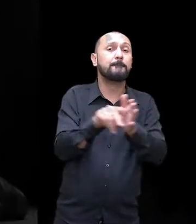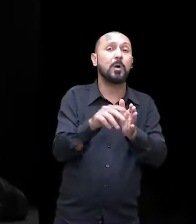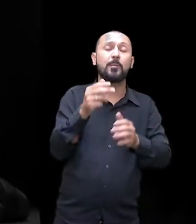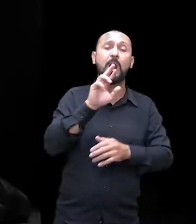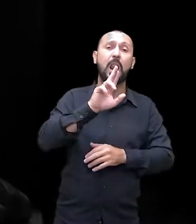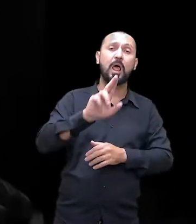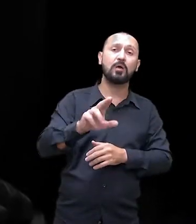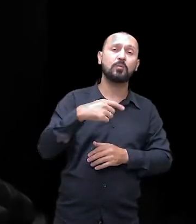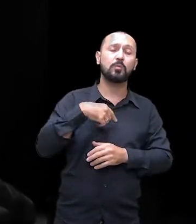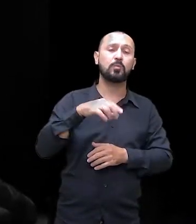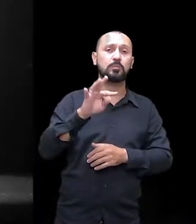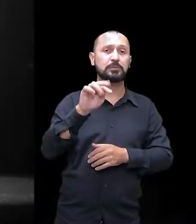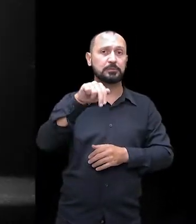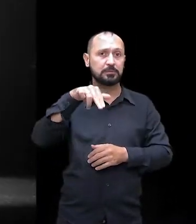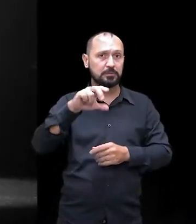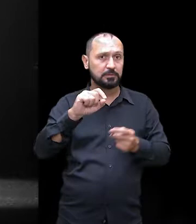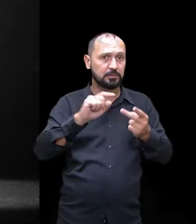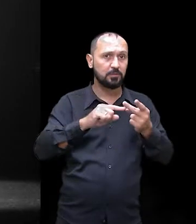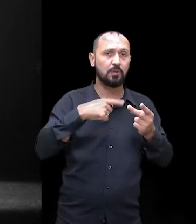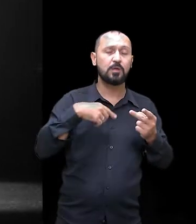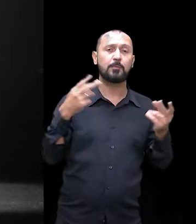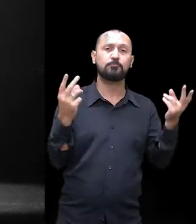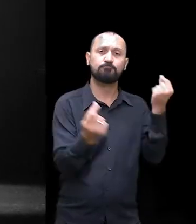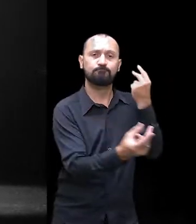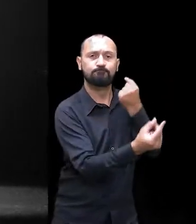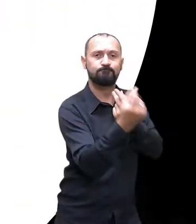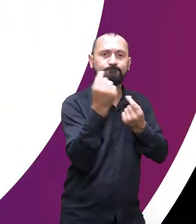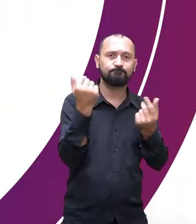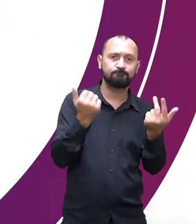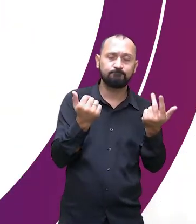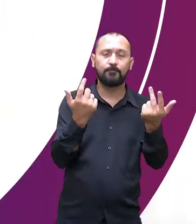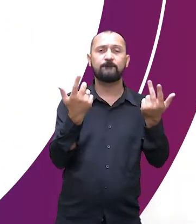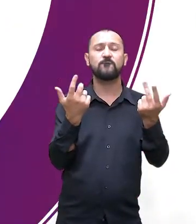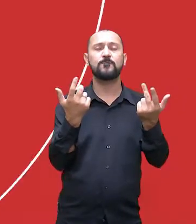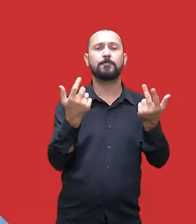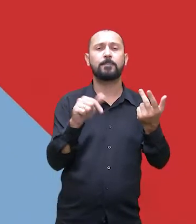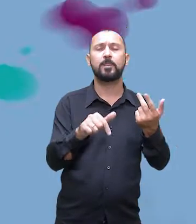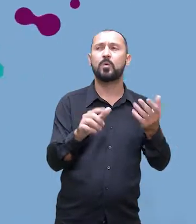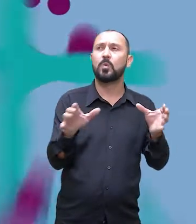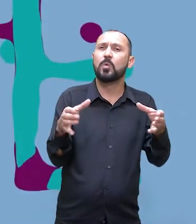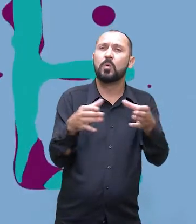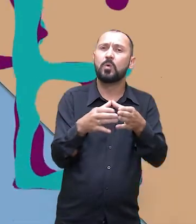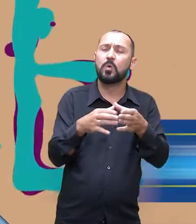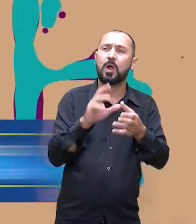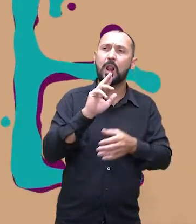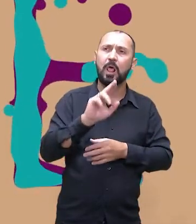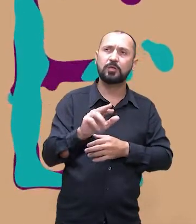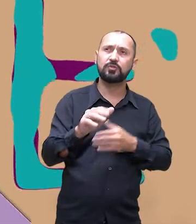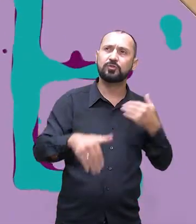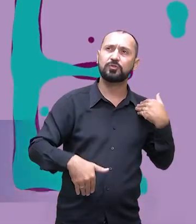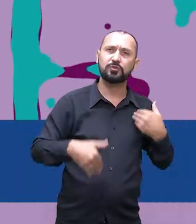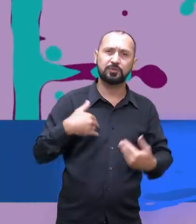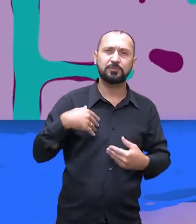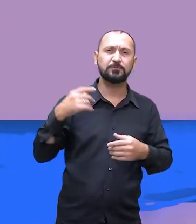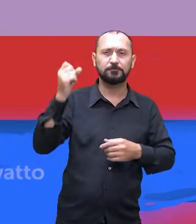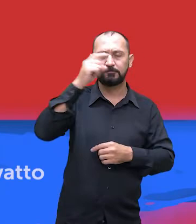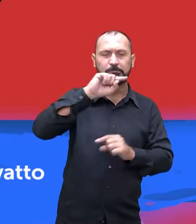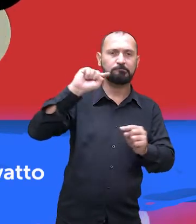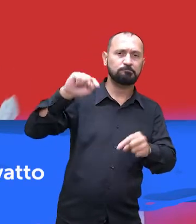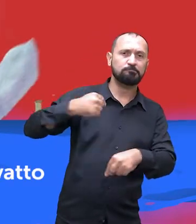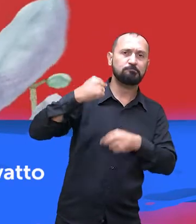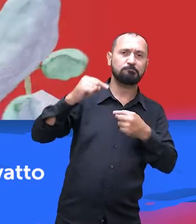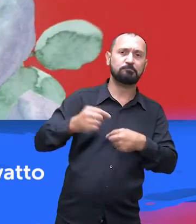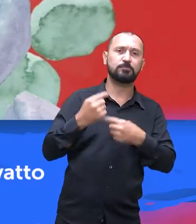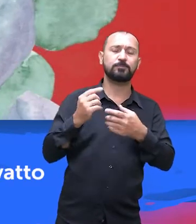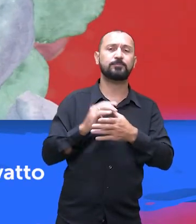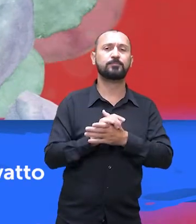latinos, como o tango e a música flamenca, por exemplo. O Corpo Latino ele foi muito desafiante para a gente,